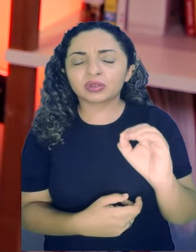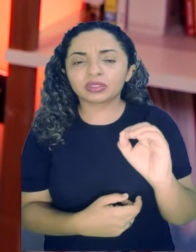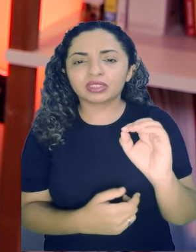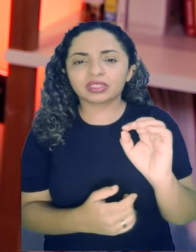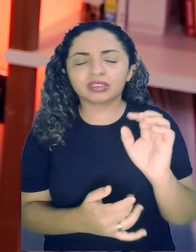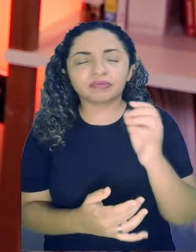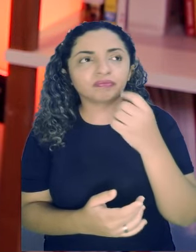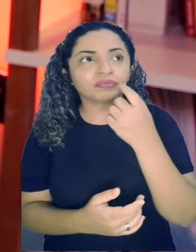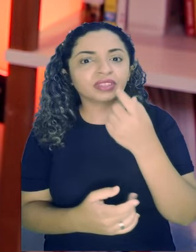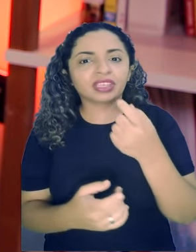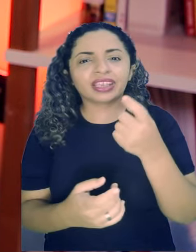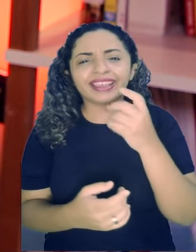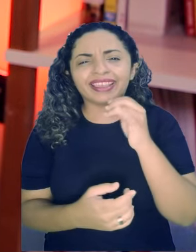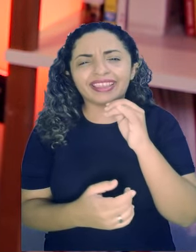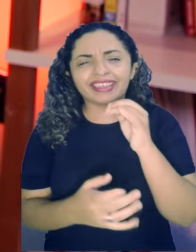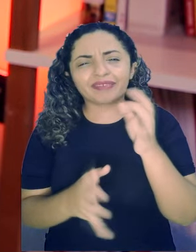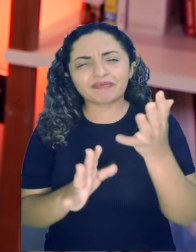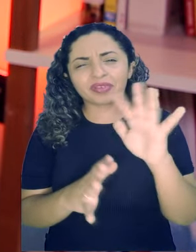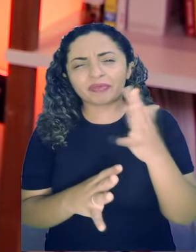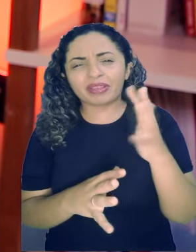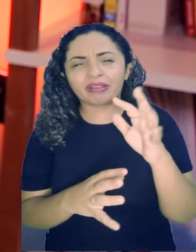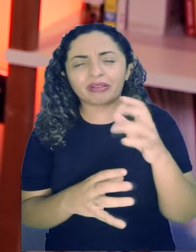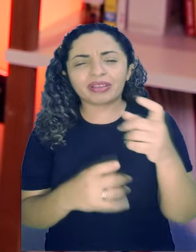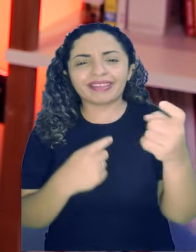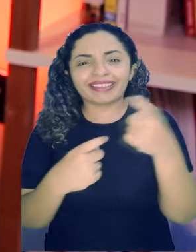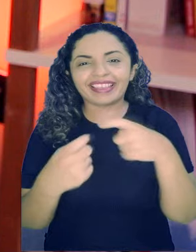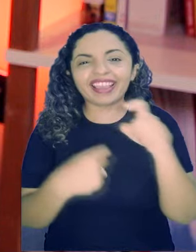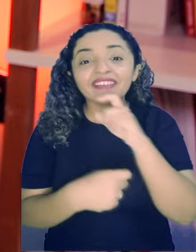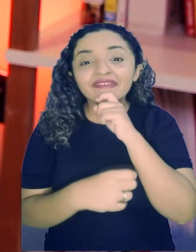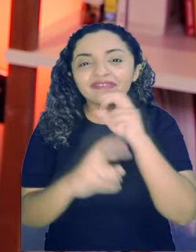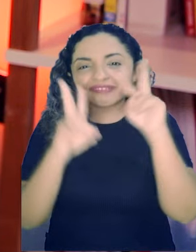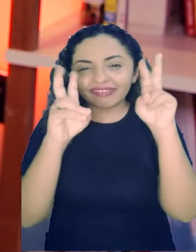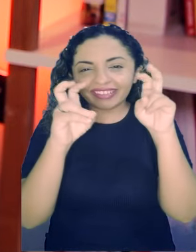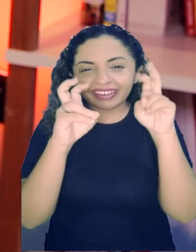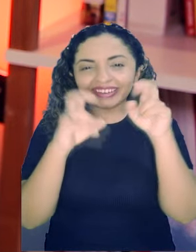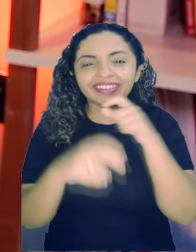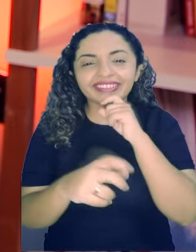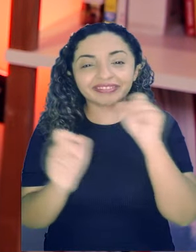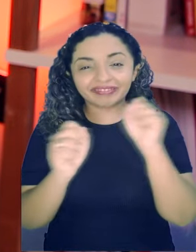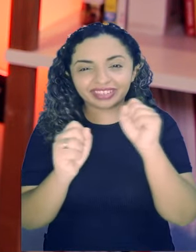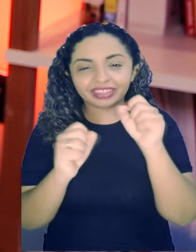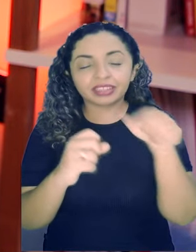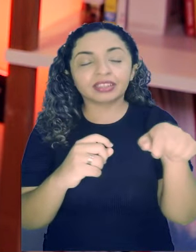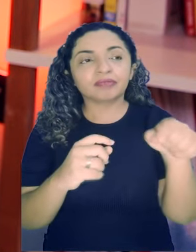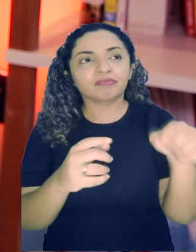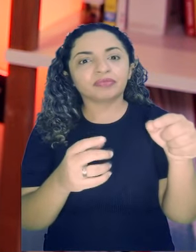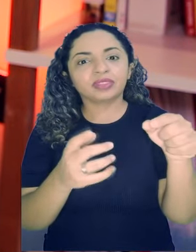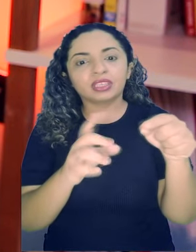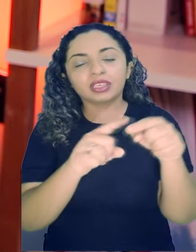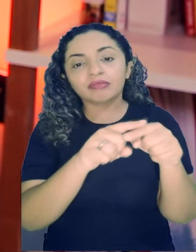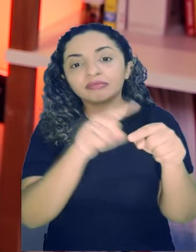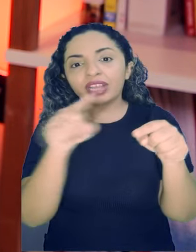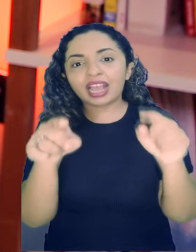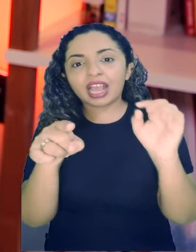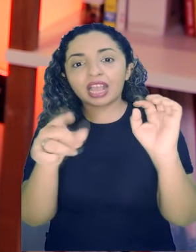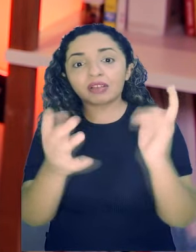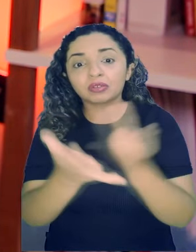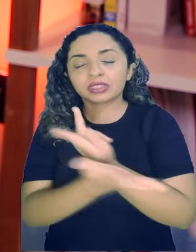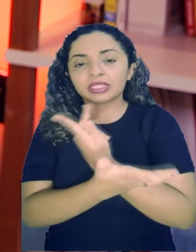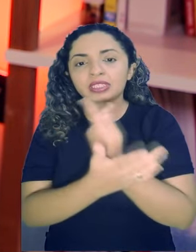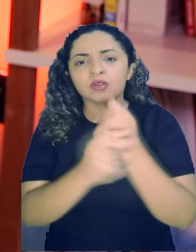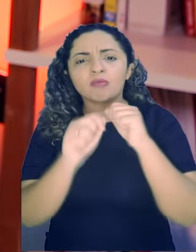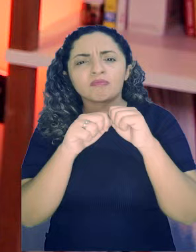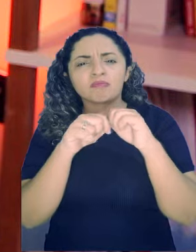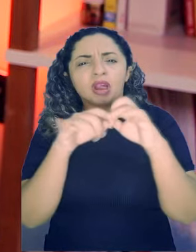de fim de Guerra Fria ali entre Rússia, União Soviética e Estados Unidos, e ela teve pouco